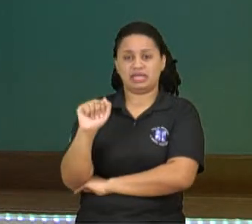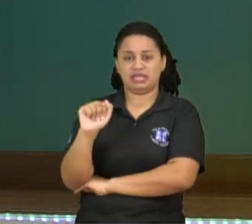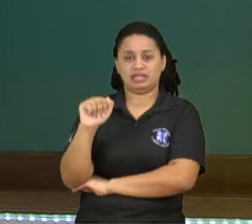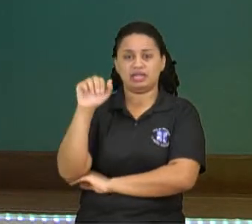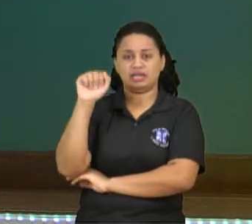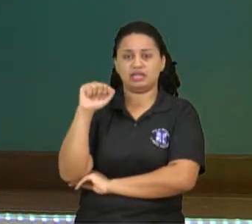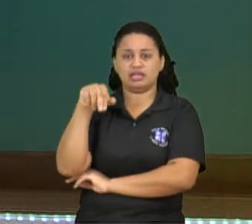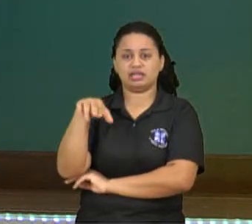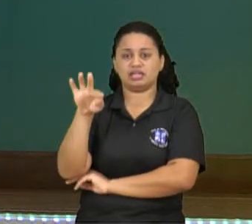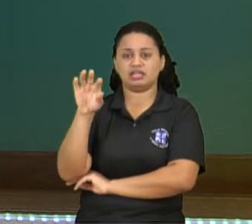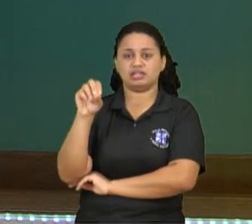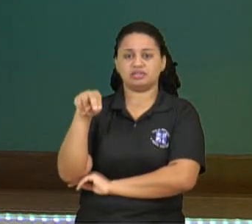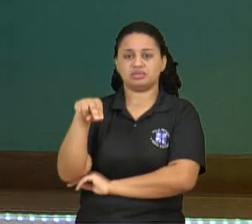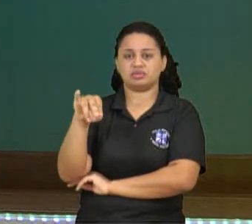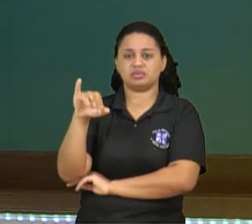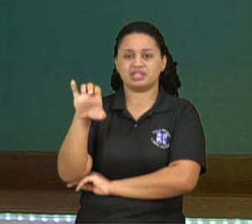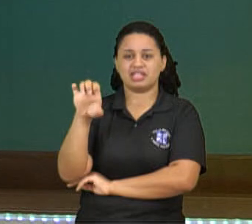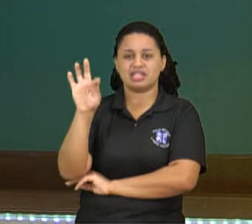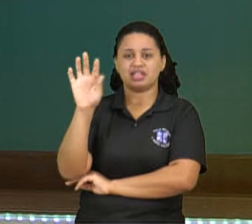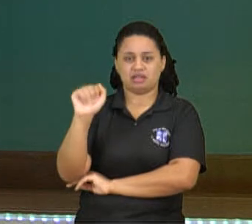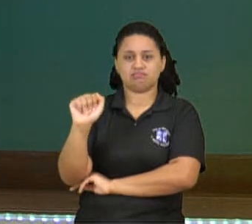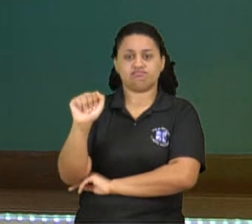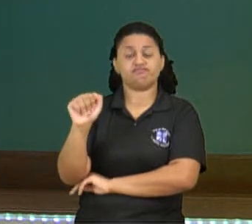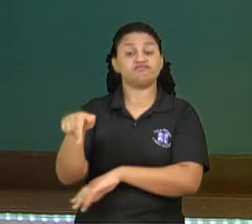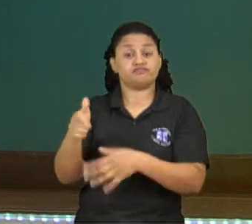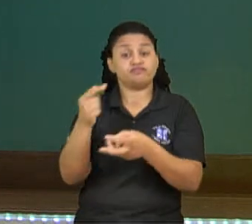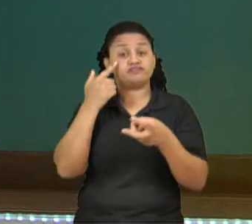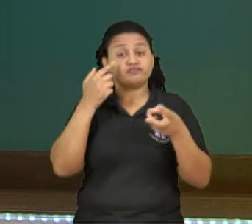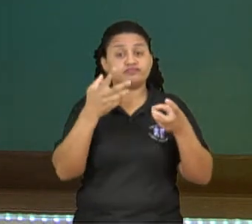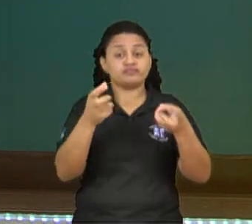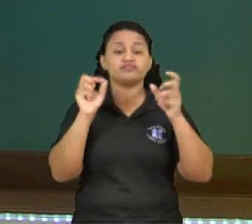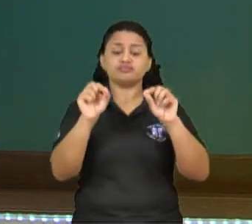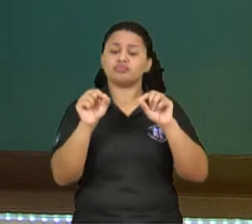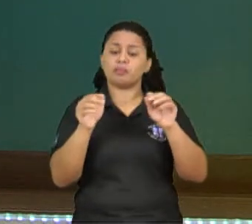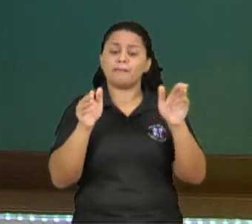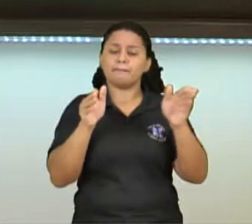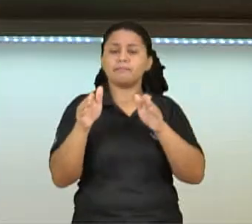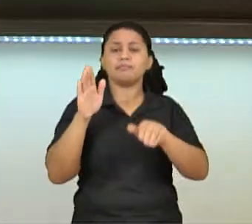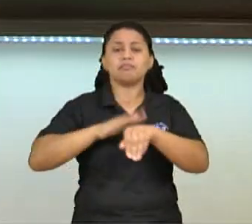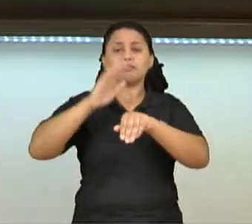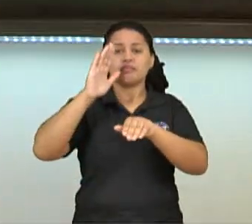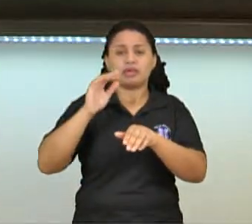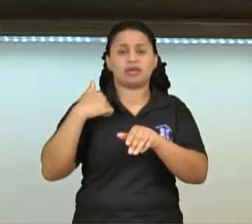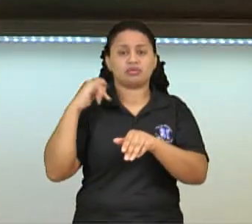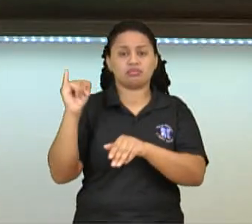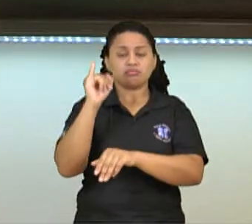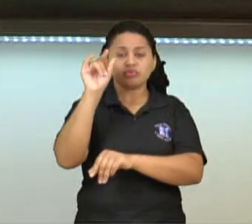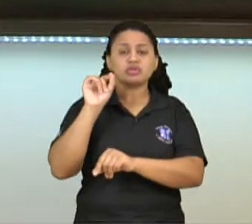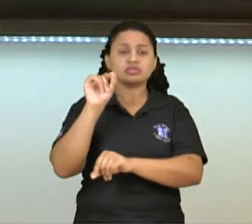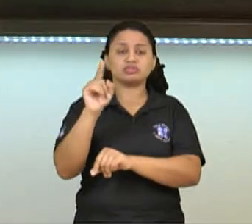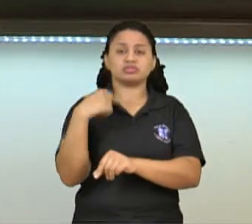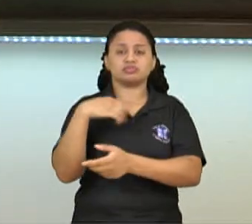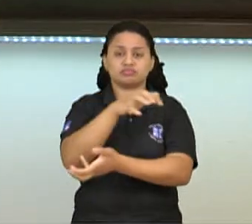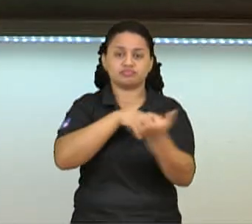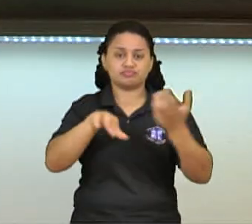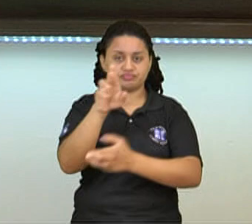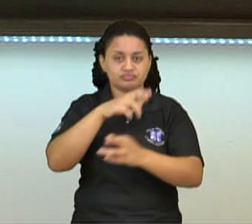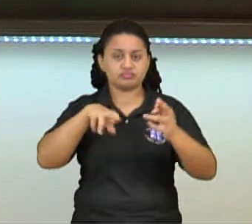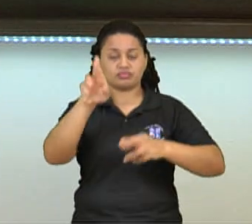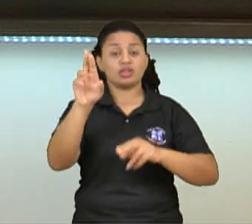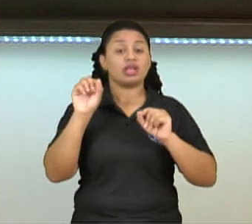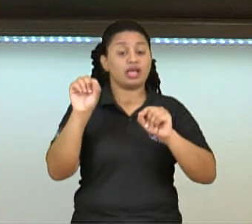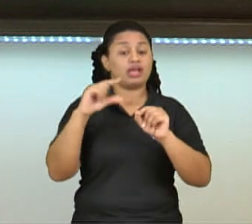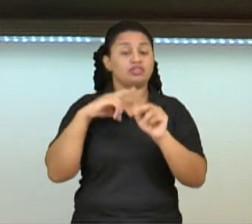ponto muito importante da Revolução Francesa, com a morte, então, do que simbolizava durante muito tempo esse